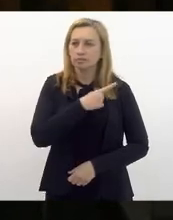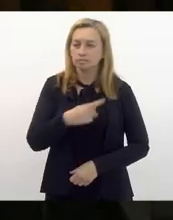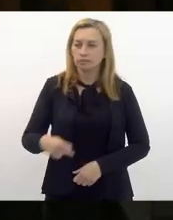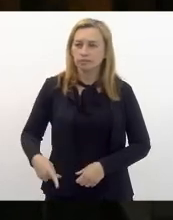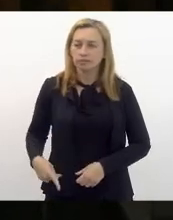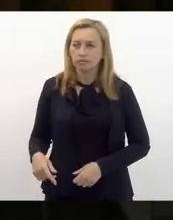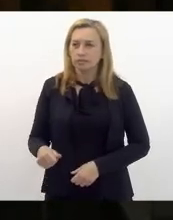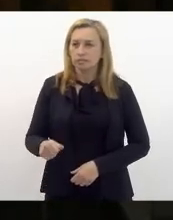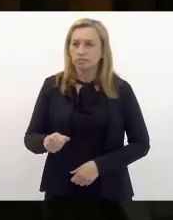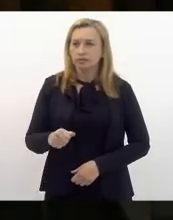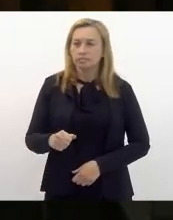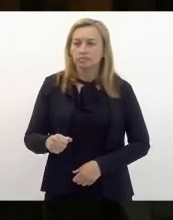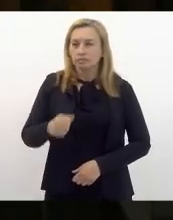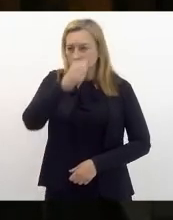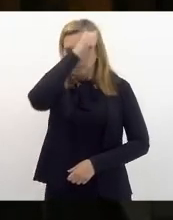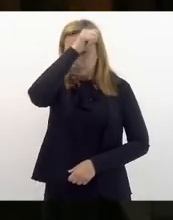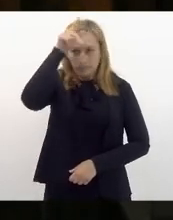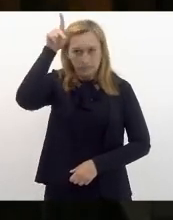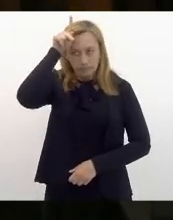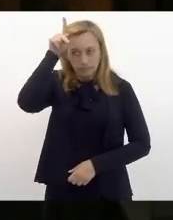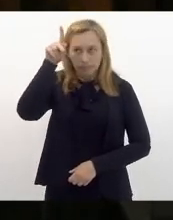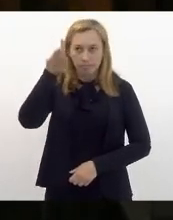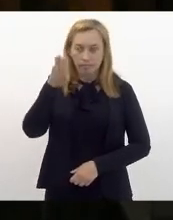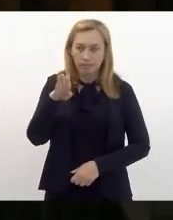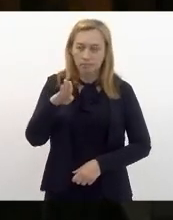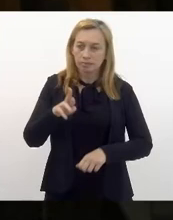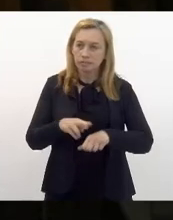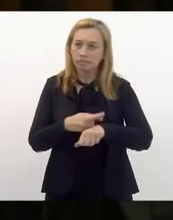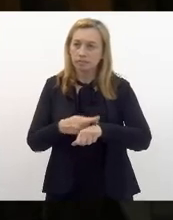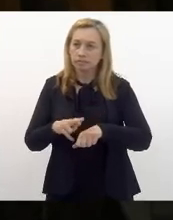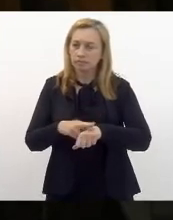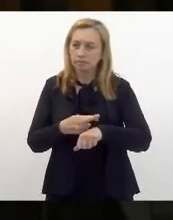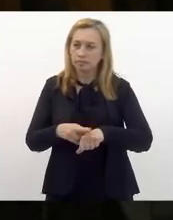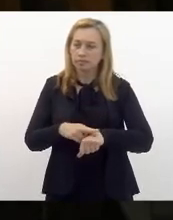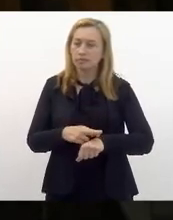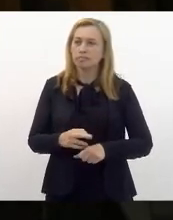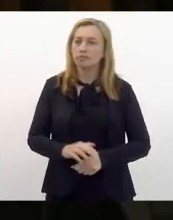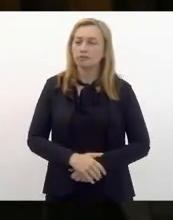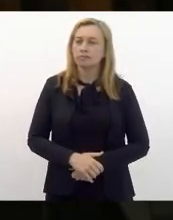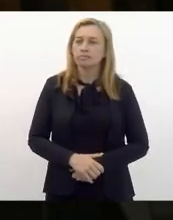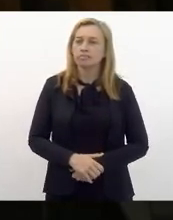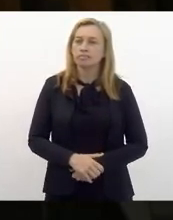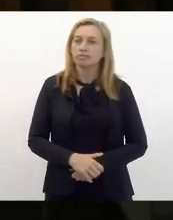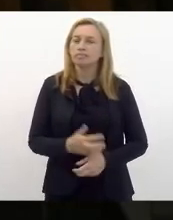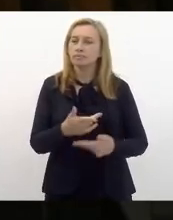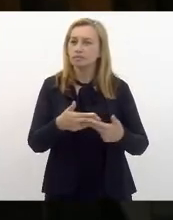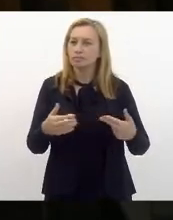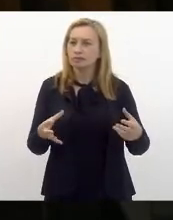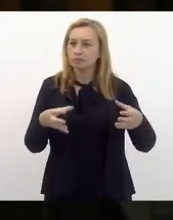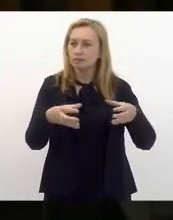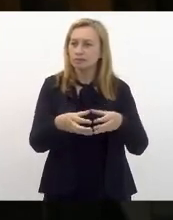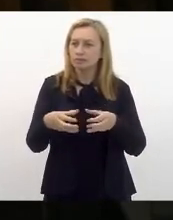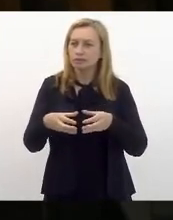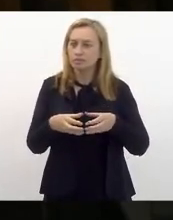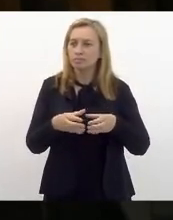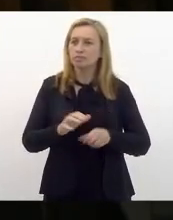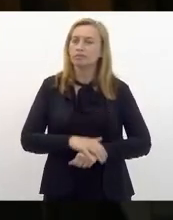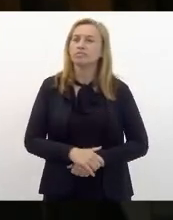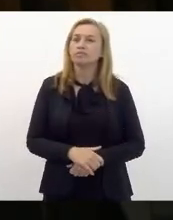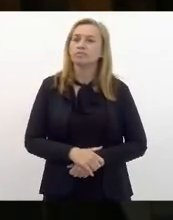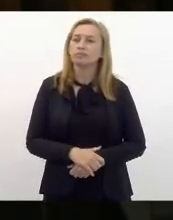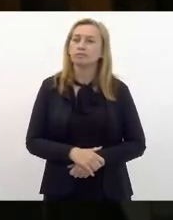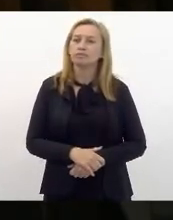do prefeito de Belford Roxo e com muitas e coletivos